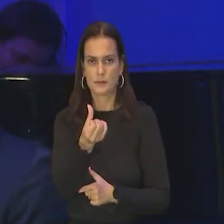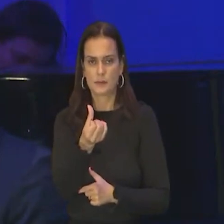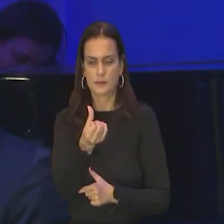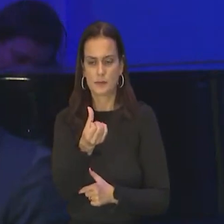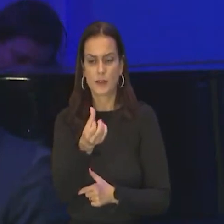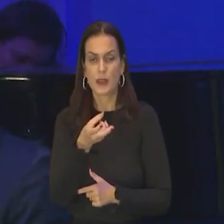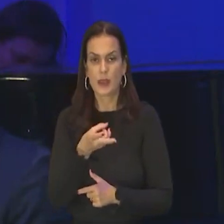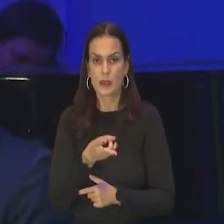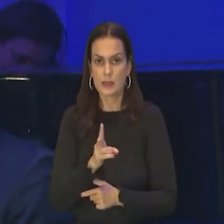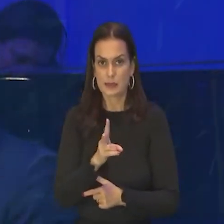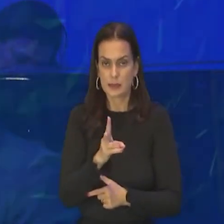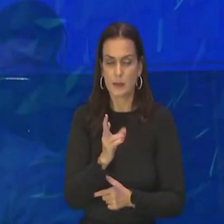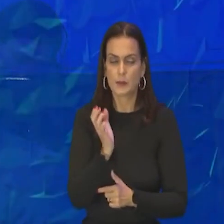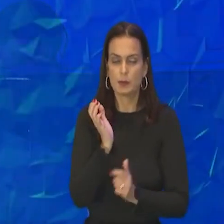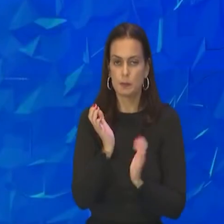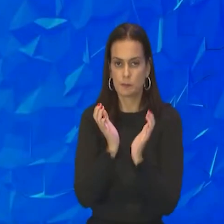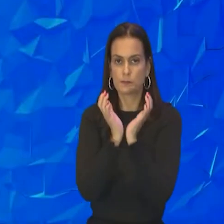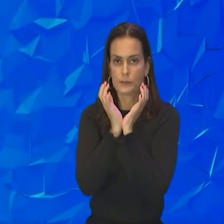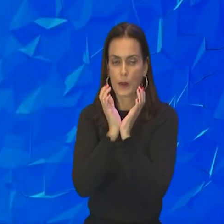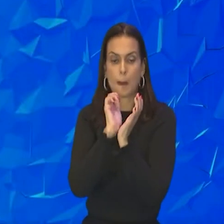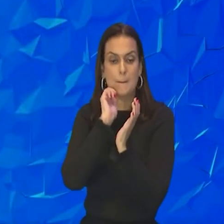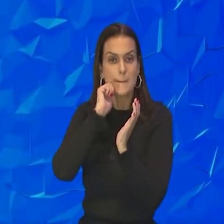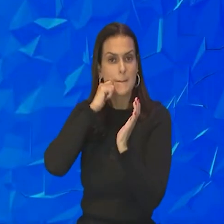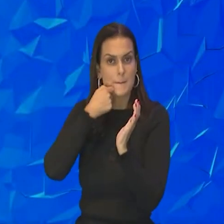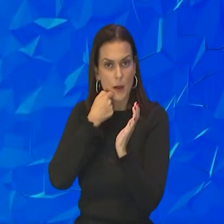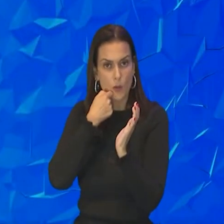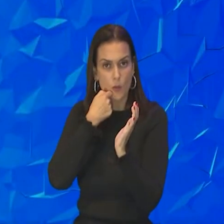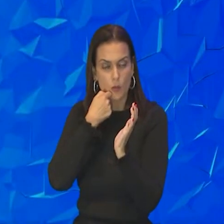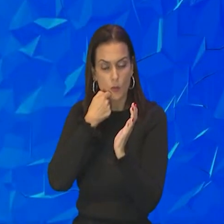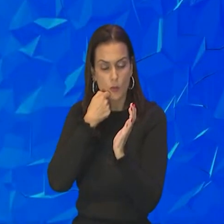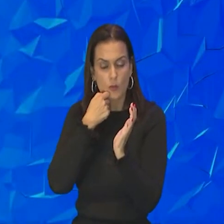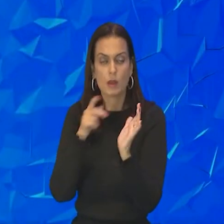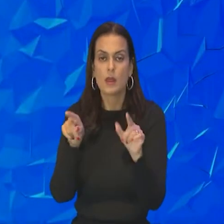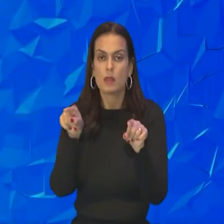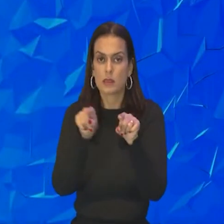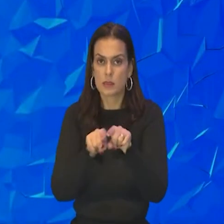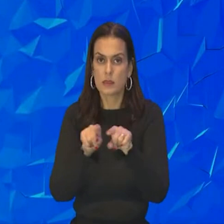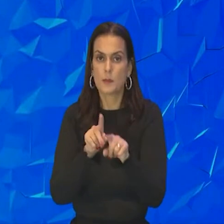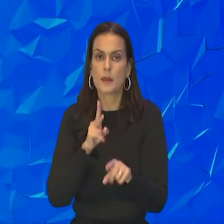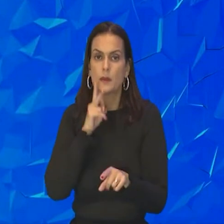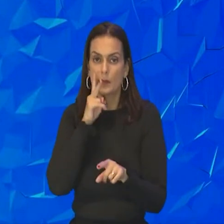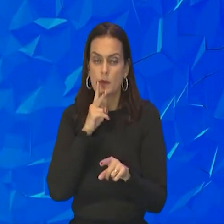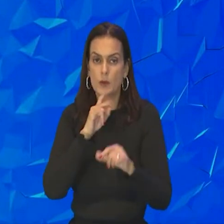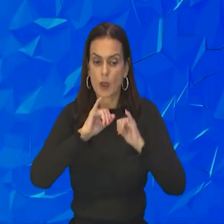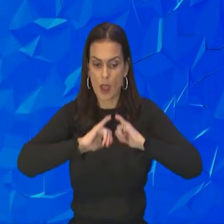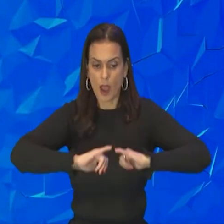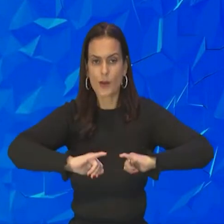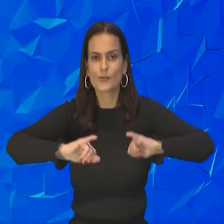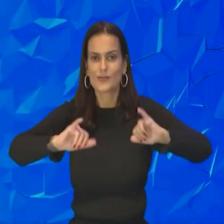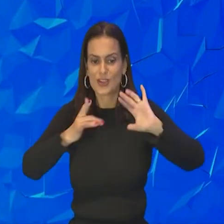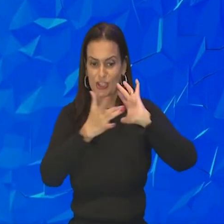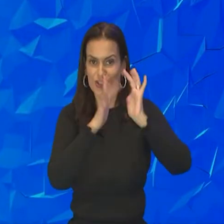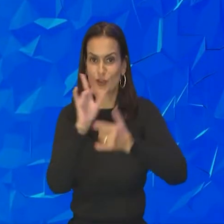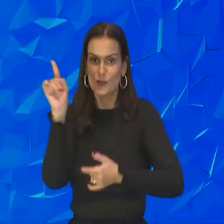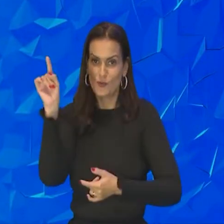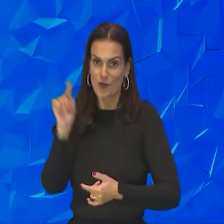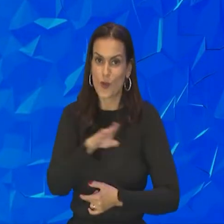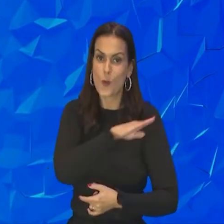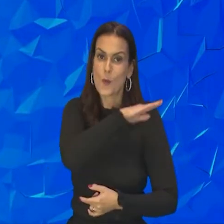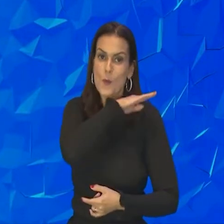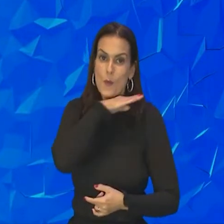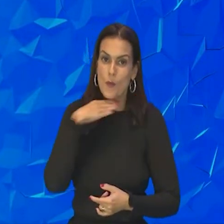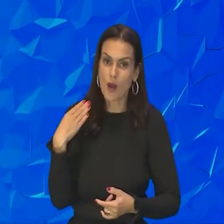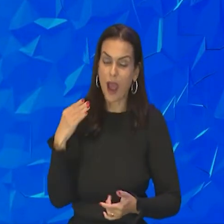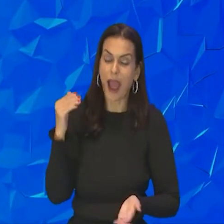todas as vezes que comerdes este pão e beberdes o cálice, anunciais a morte do Senhor até que Ele